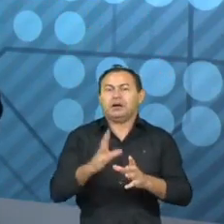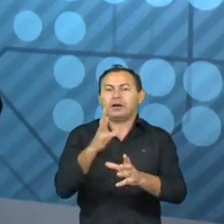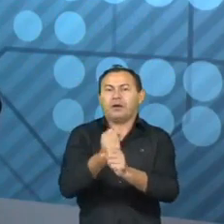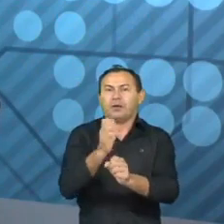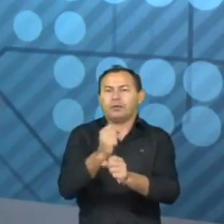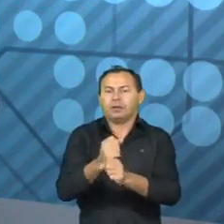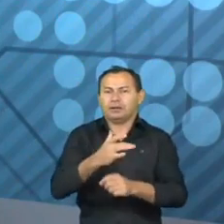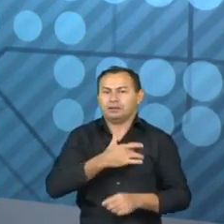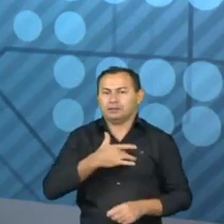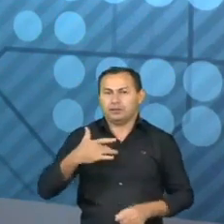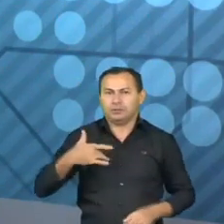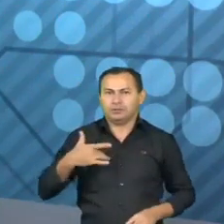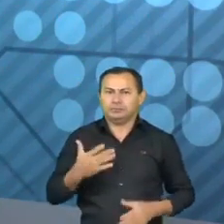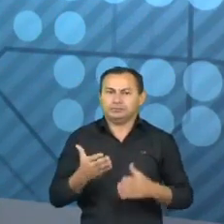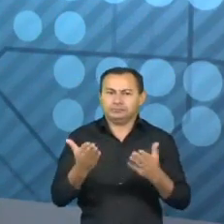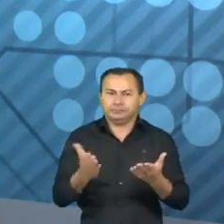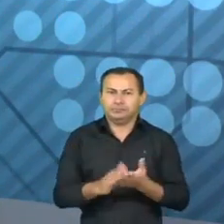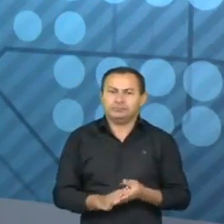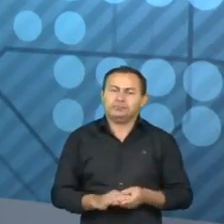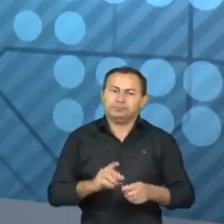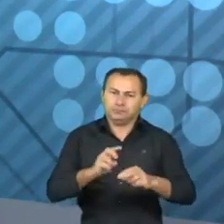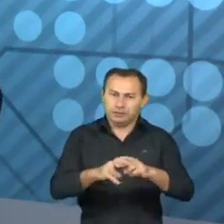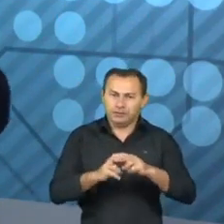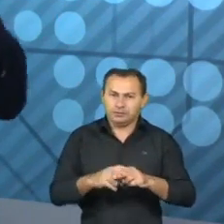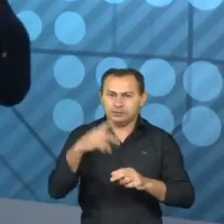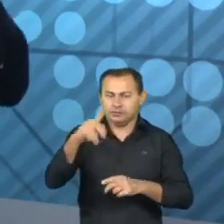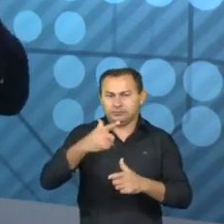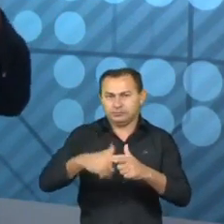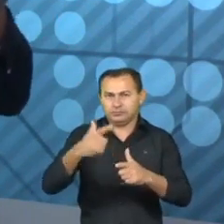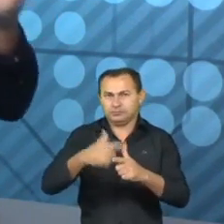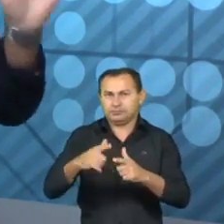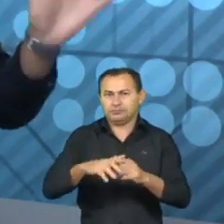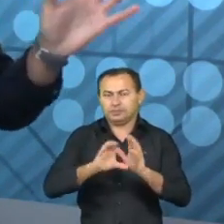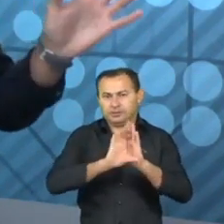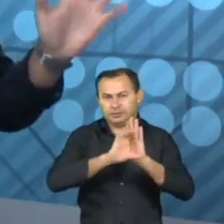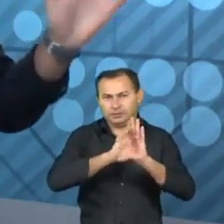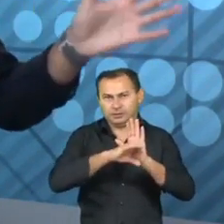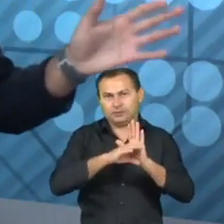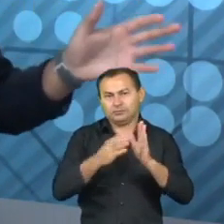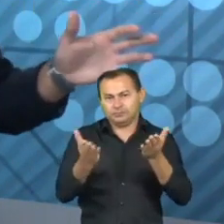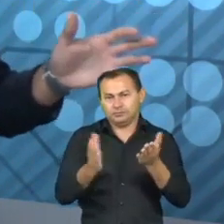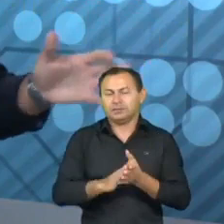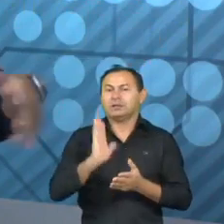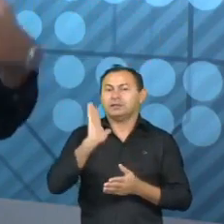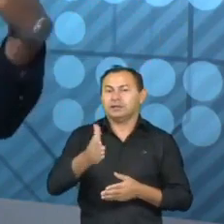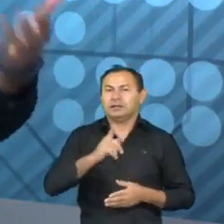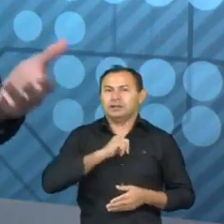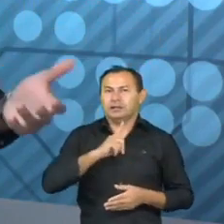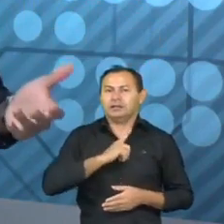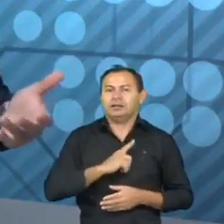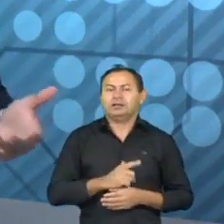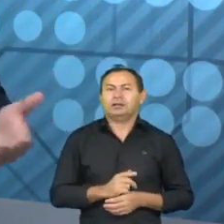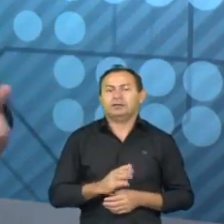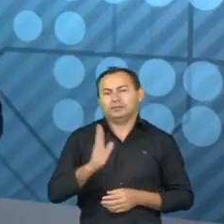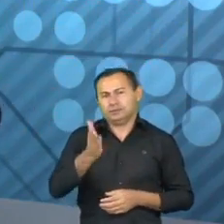calcular saúde, tá? Até por conta dos seus problemas conceituais que já existem e que você já sabe. Então, vamos dar